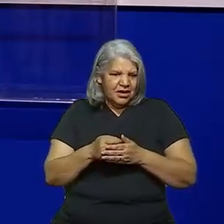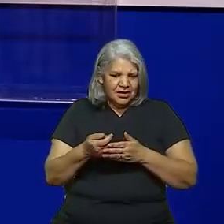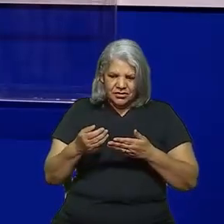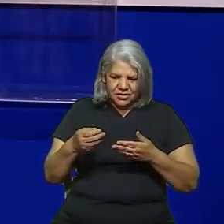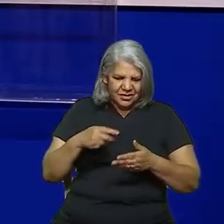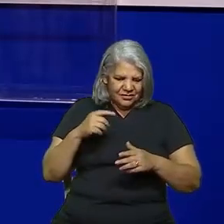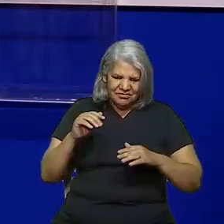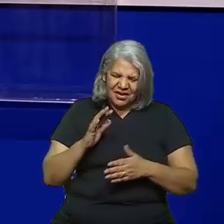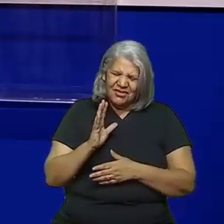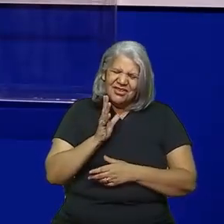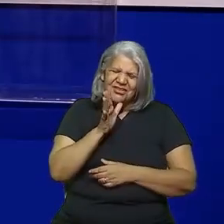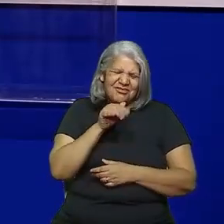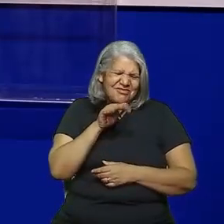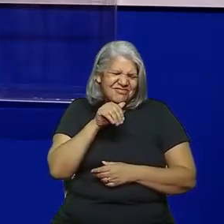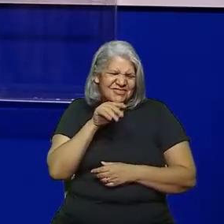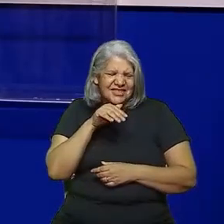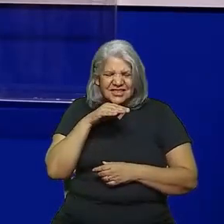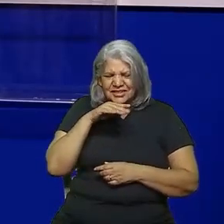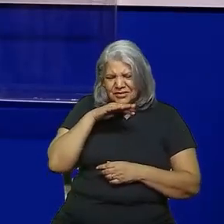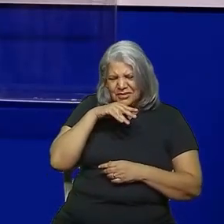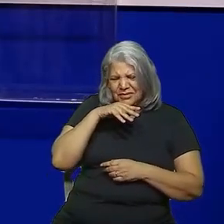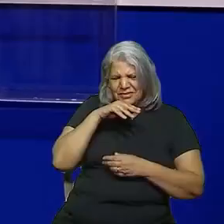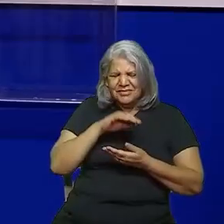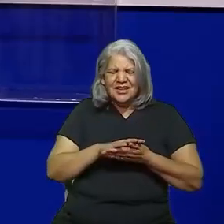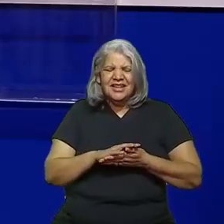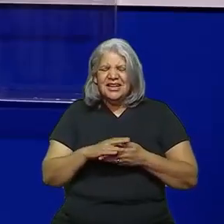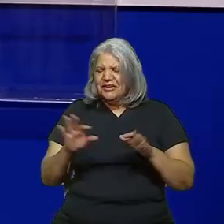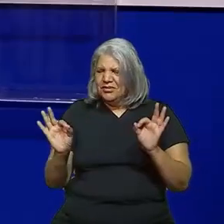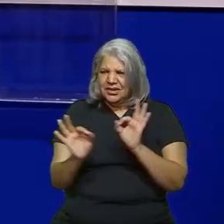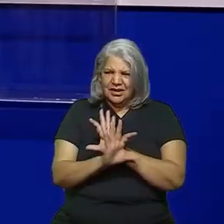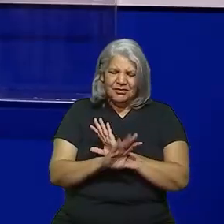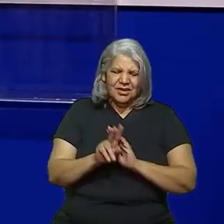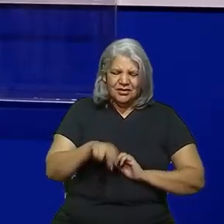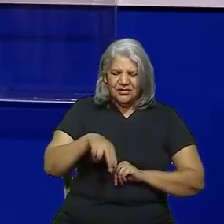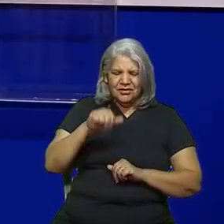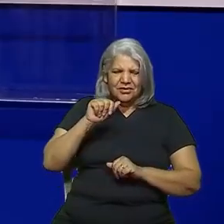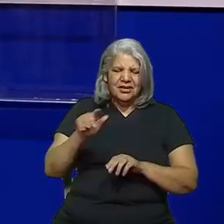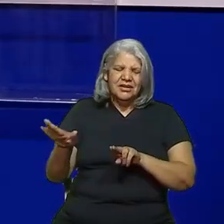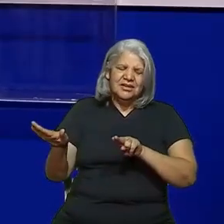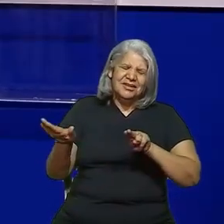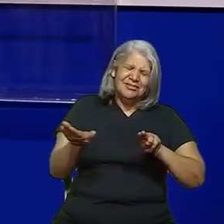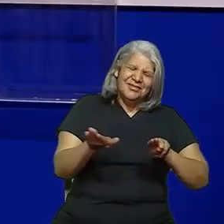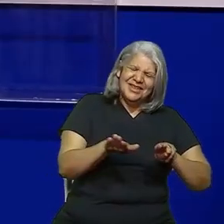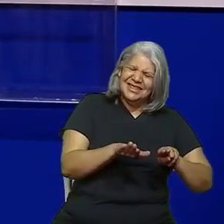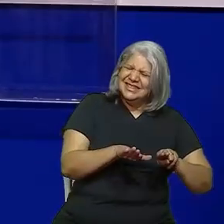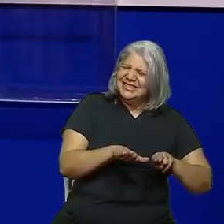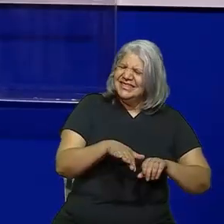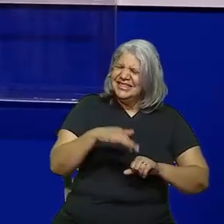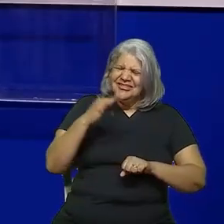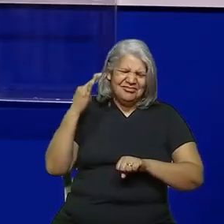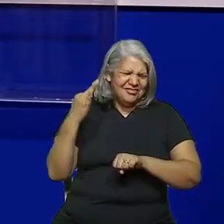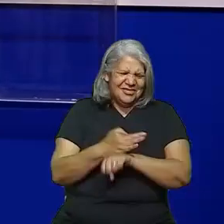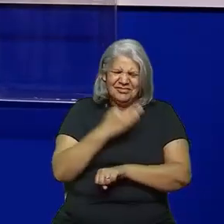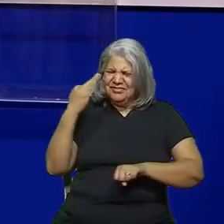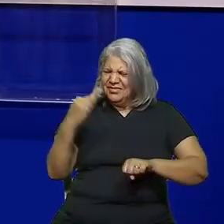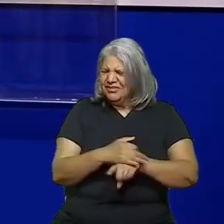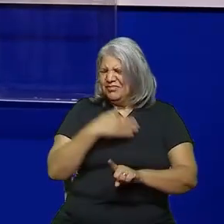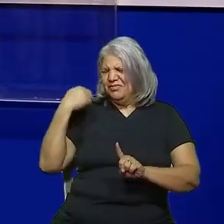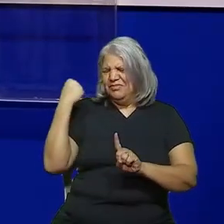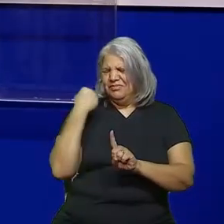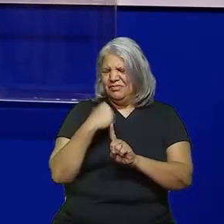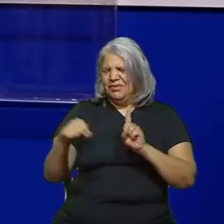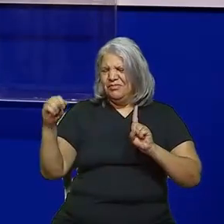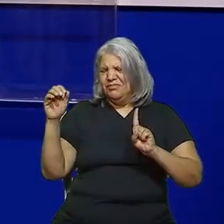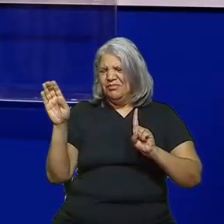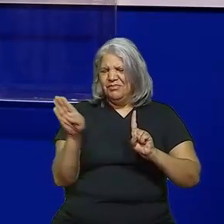podiam. Pelo jeito, aquilo não ia acabar nunca. Tinha sido uma semana terrível. Estava apanhando de todo lado, como um